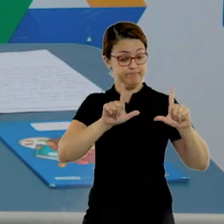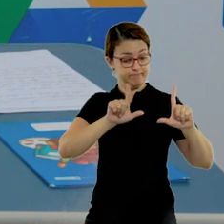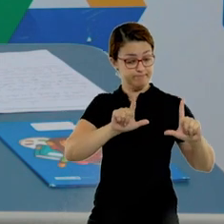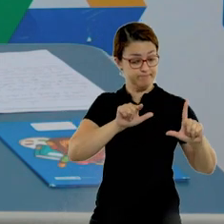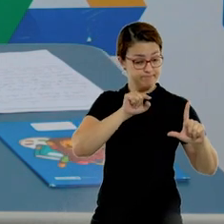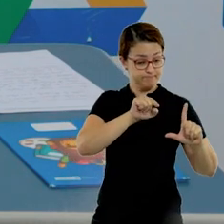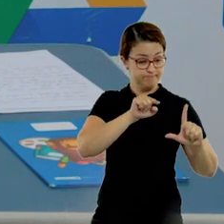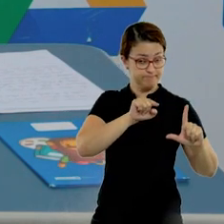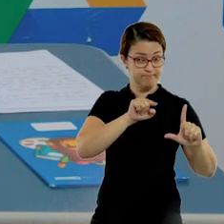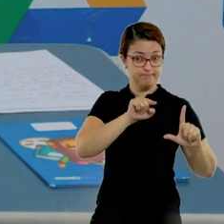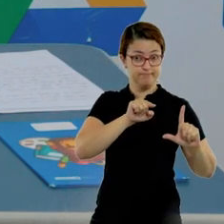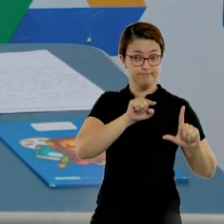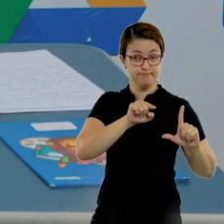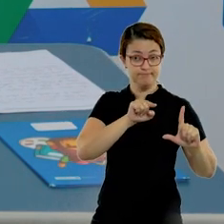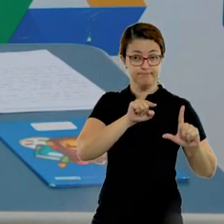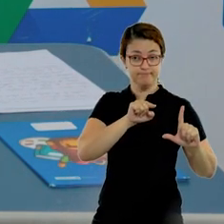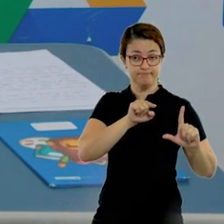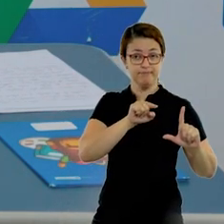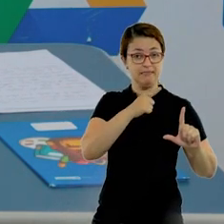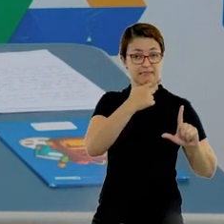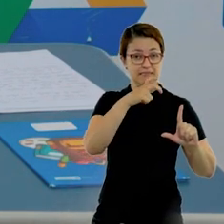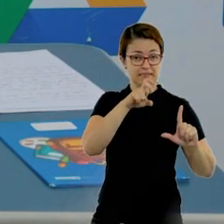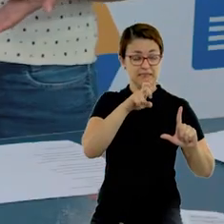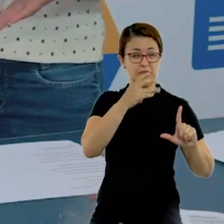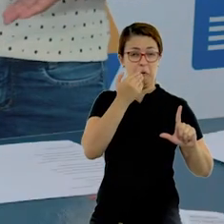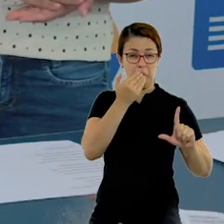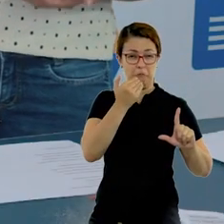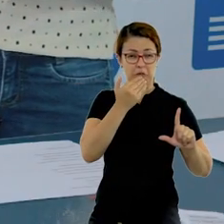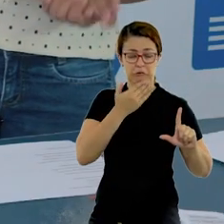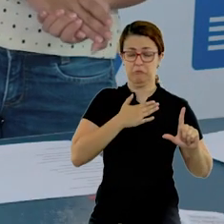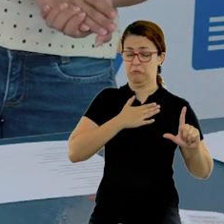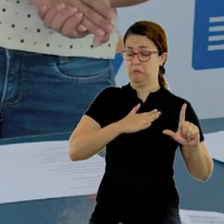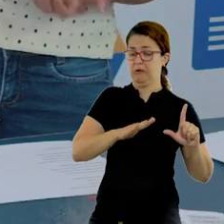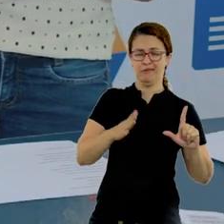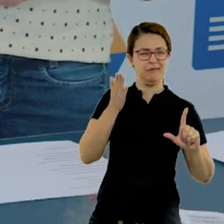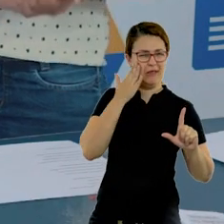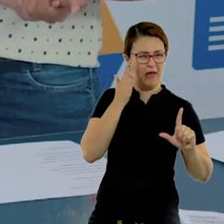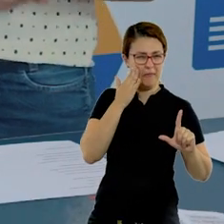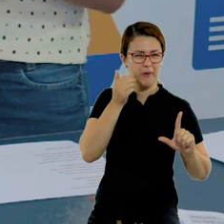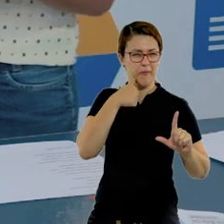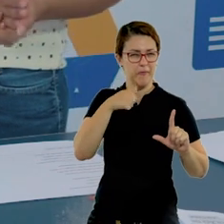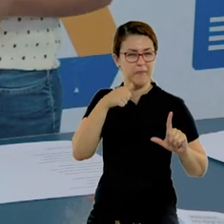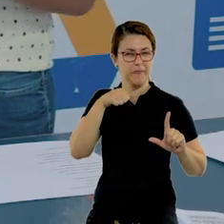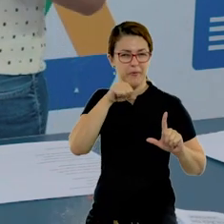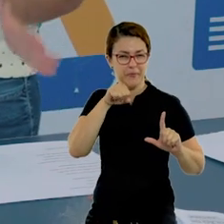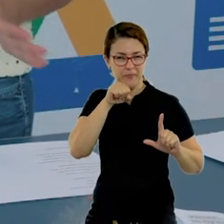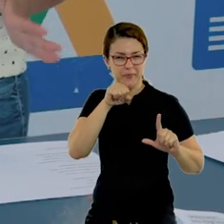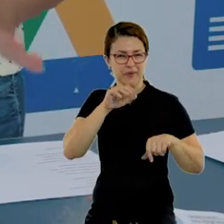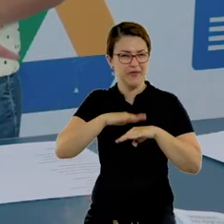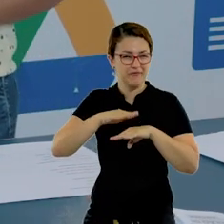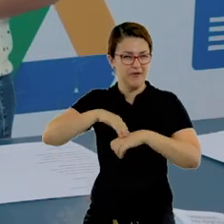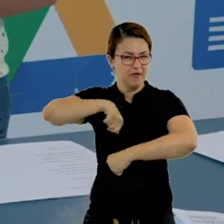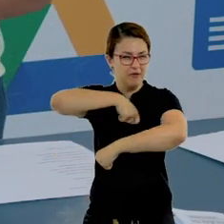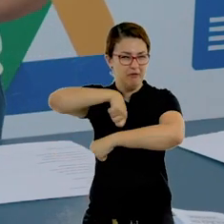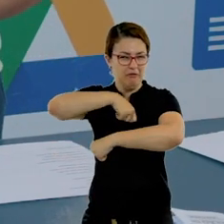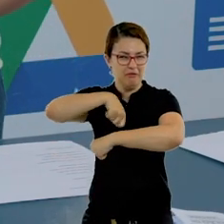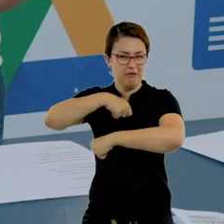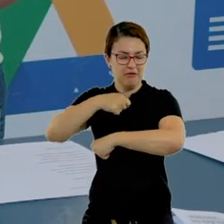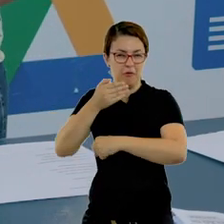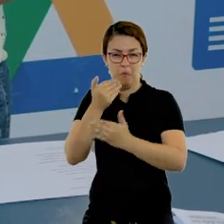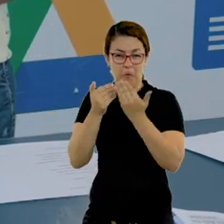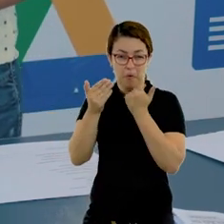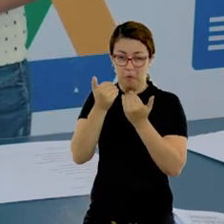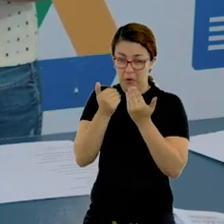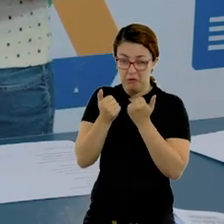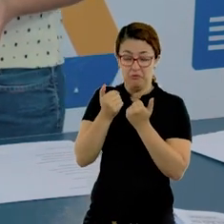diz: no prato da sua esquerda, descreva 15 alimentos de que você não gosta. Sabe aquela comida quando a sua mãe faz você não gosta de comer? Então, é essa que